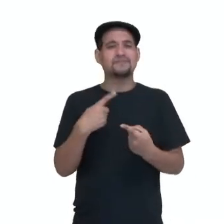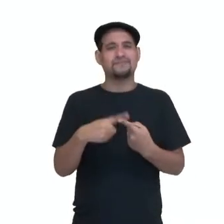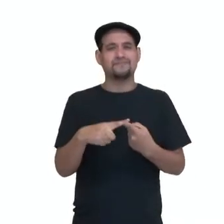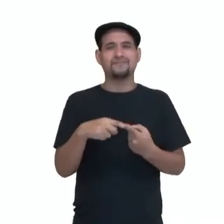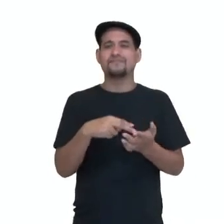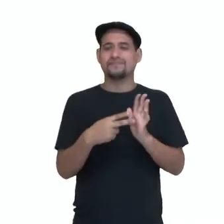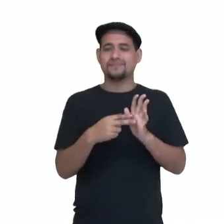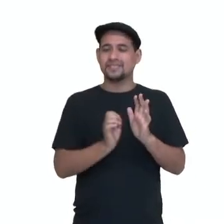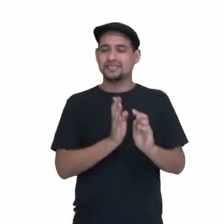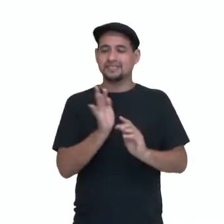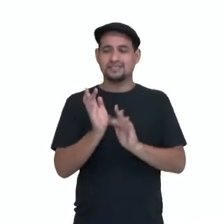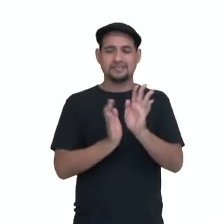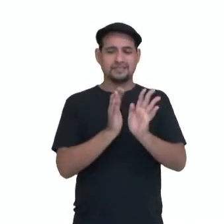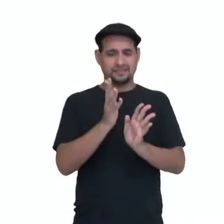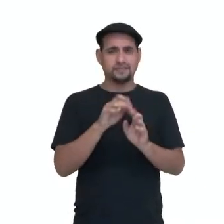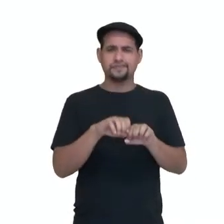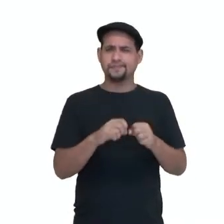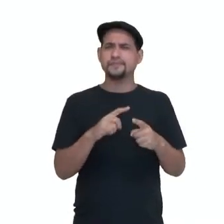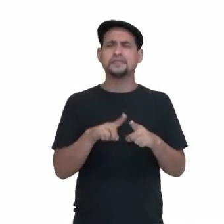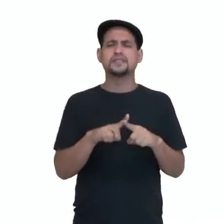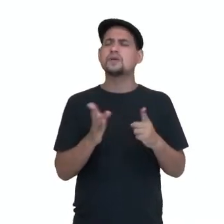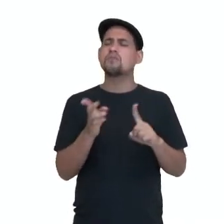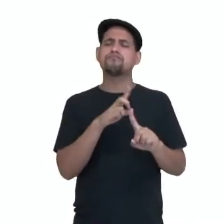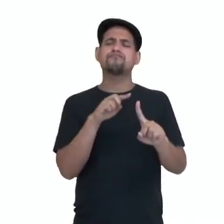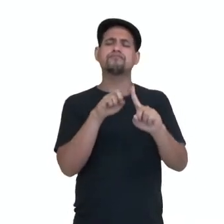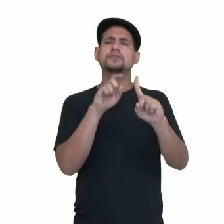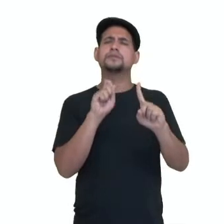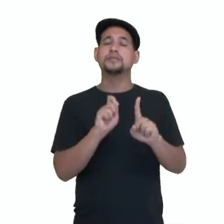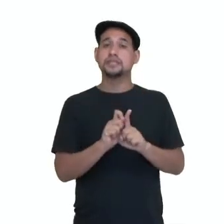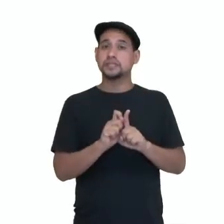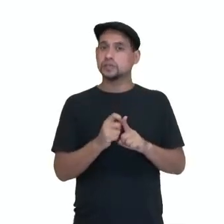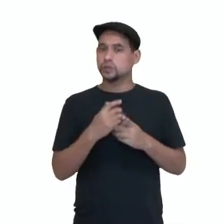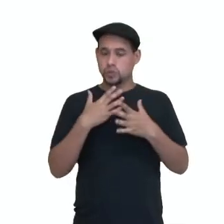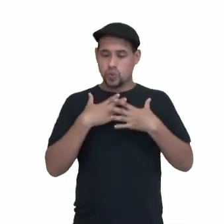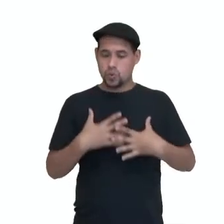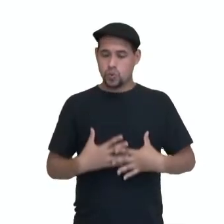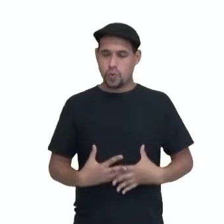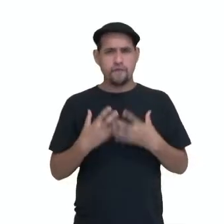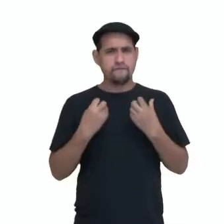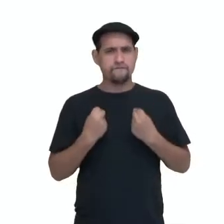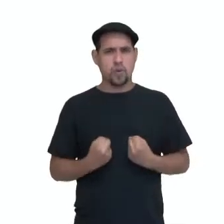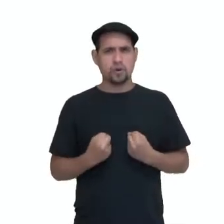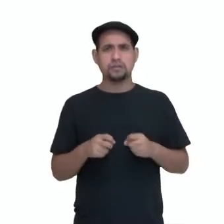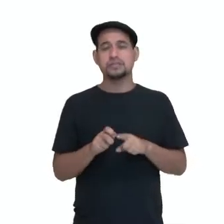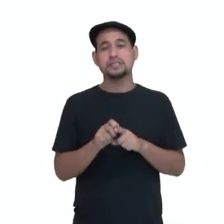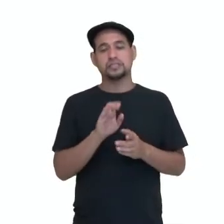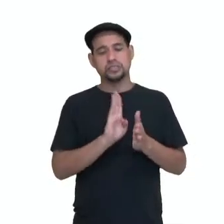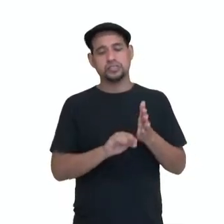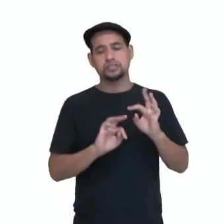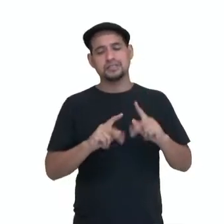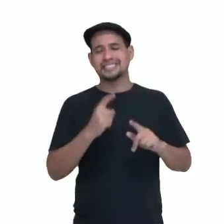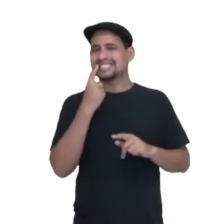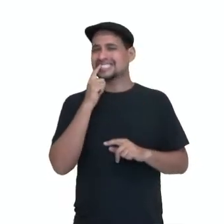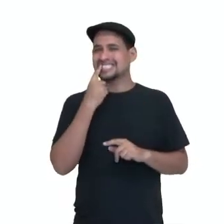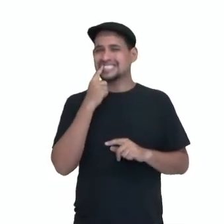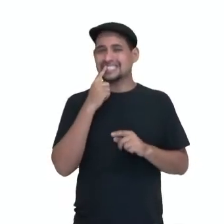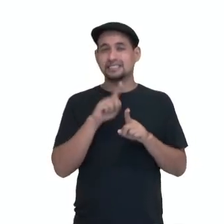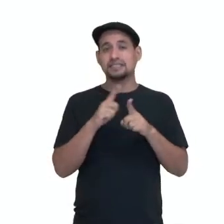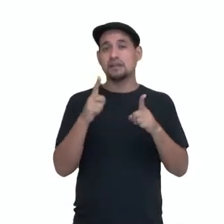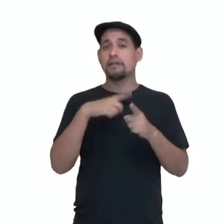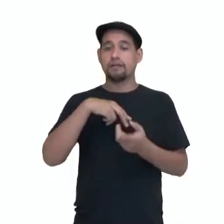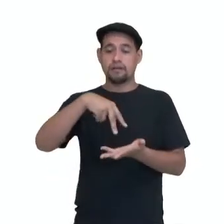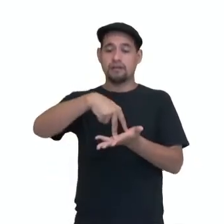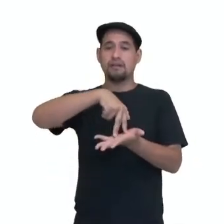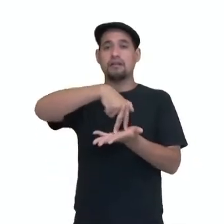essas ramificações. Qual é a função? A sustentação do corpo. Imagine que se eu tirasse todos os ossos do corpo, meu corpo